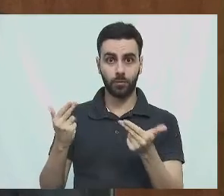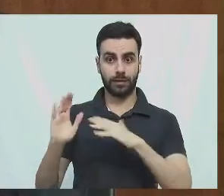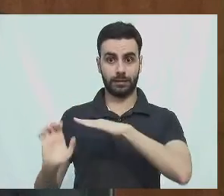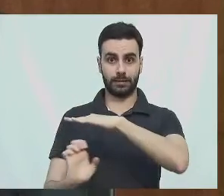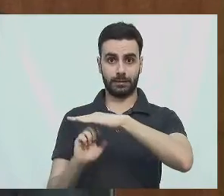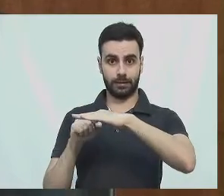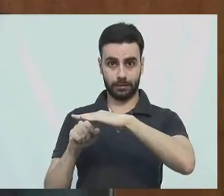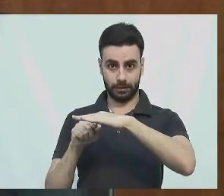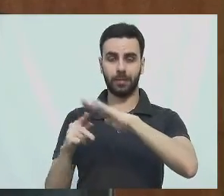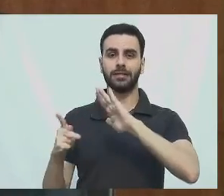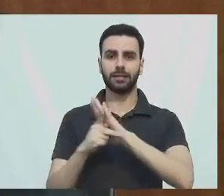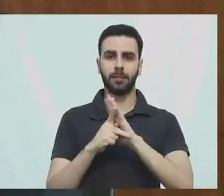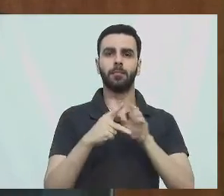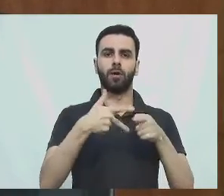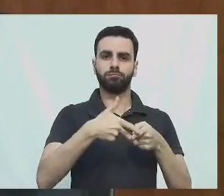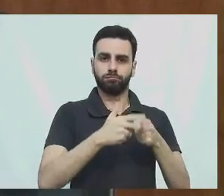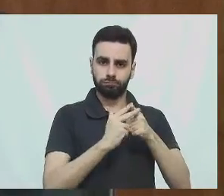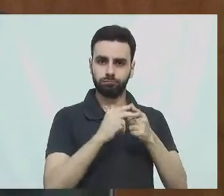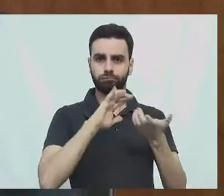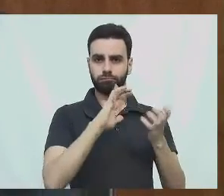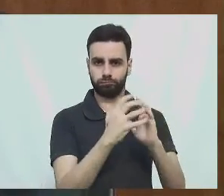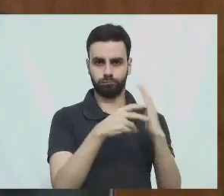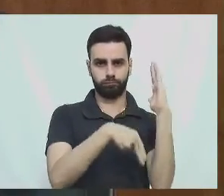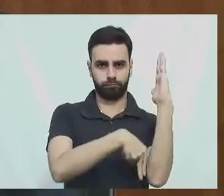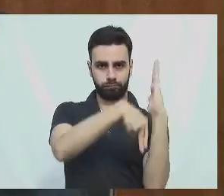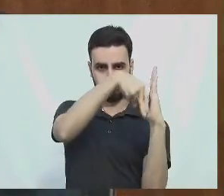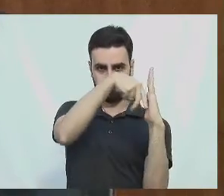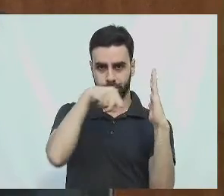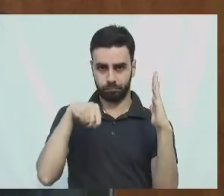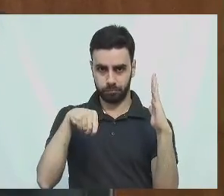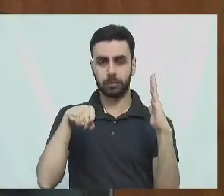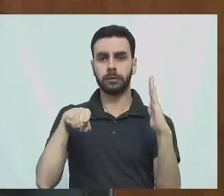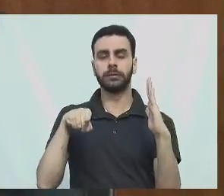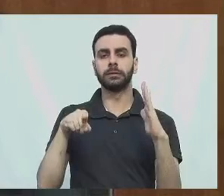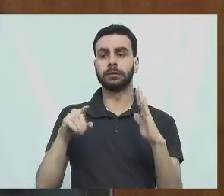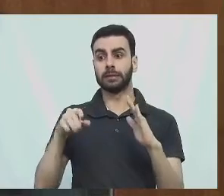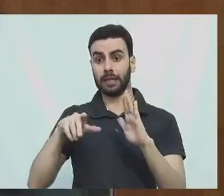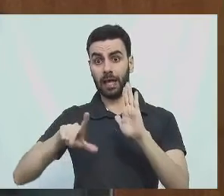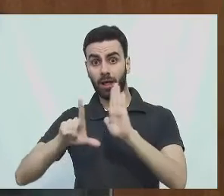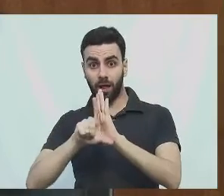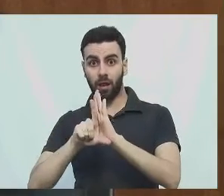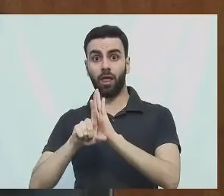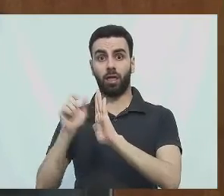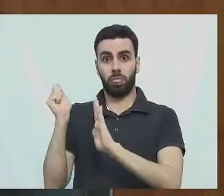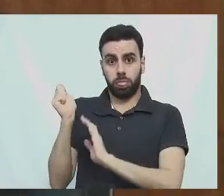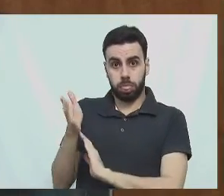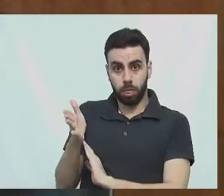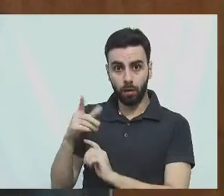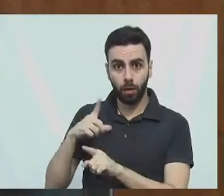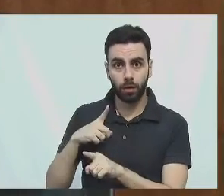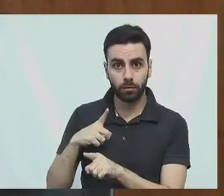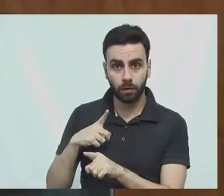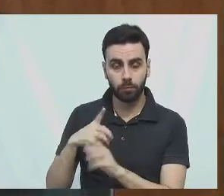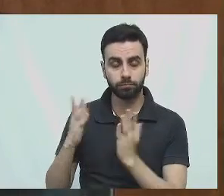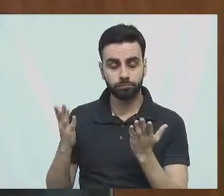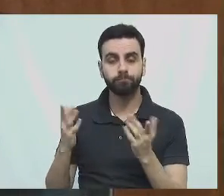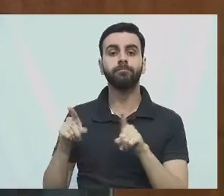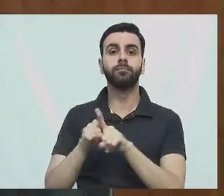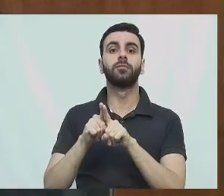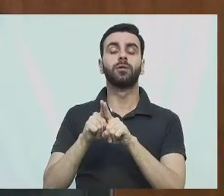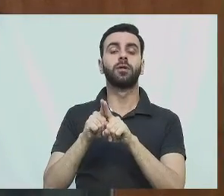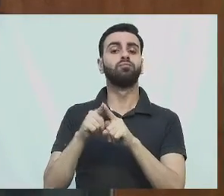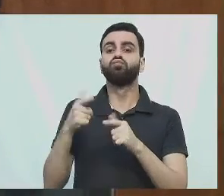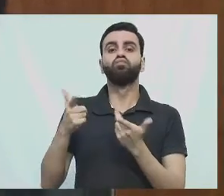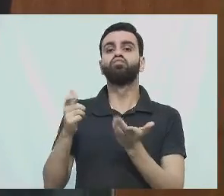empresa prestadora do serviço, caso ela descumpra a legislação e também as normas técnicas nacionais. Então, você